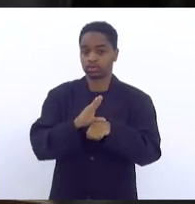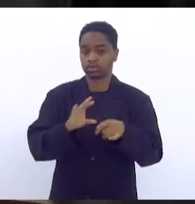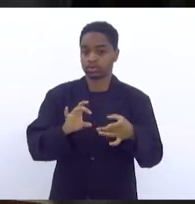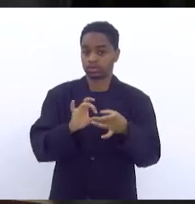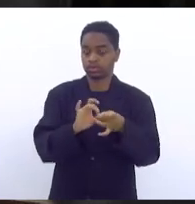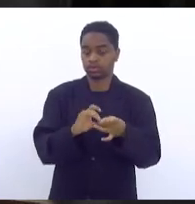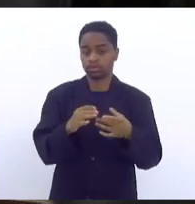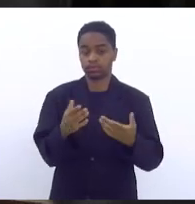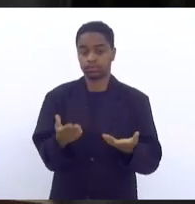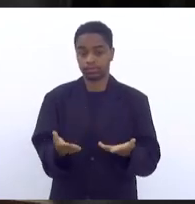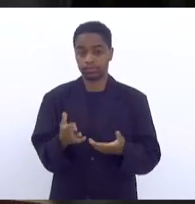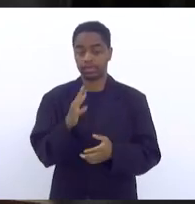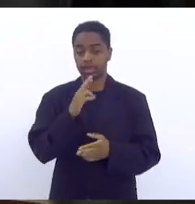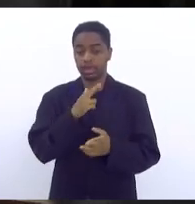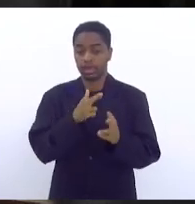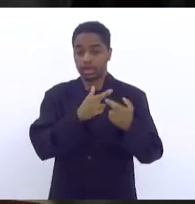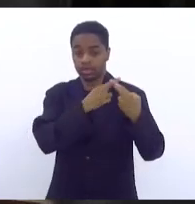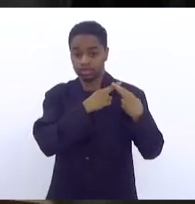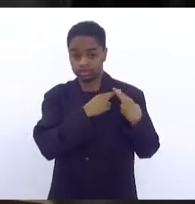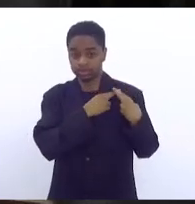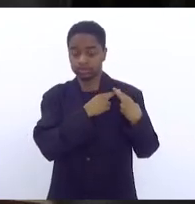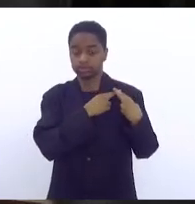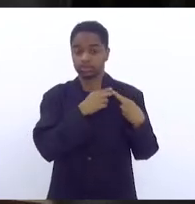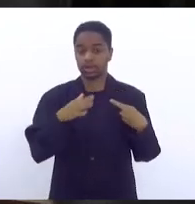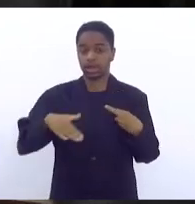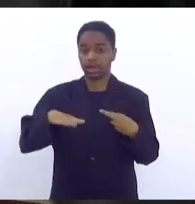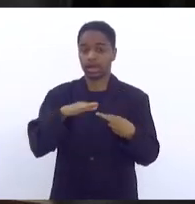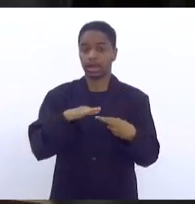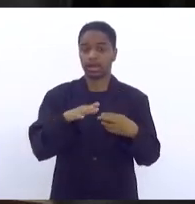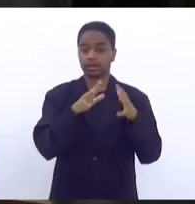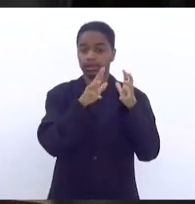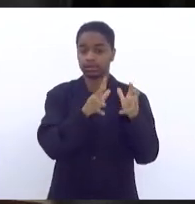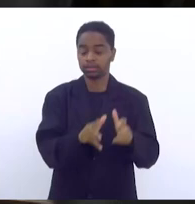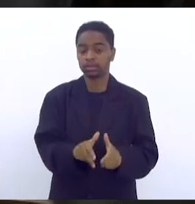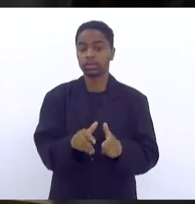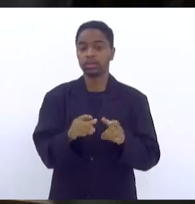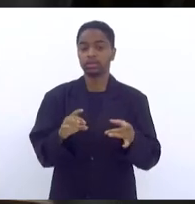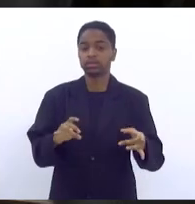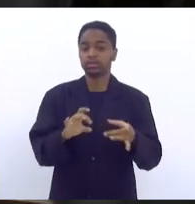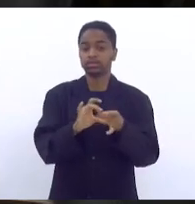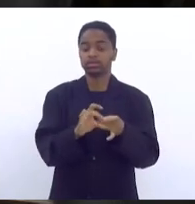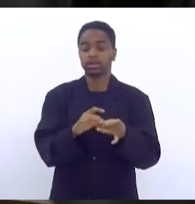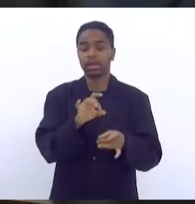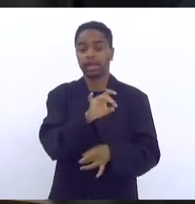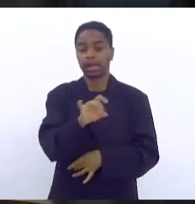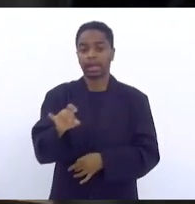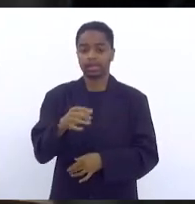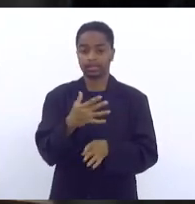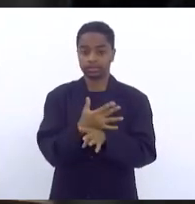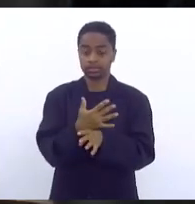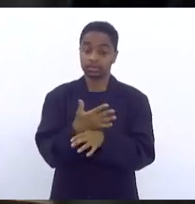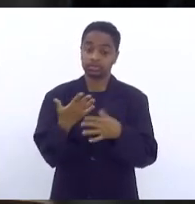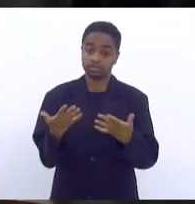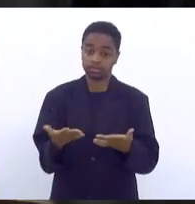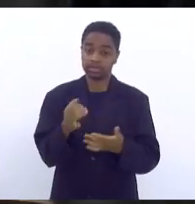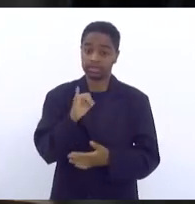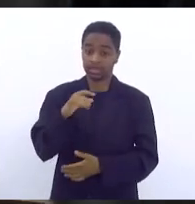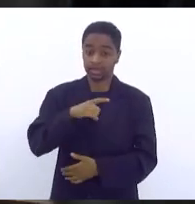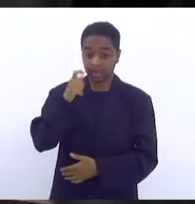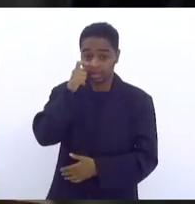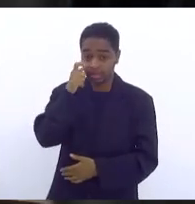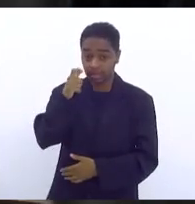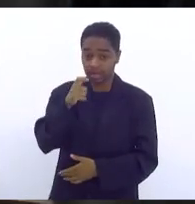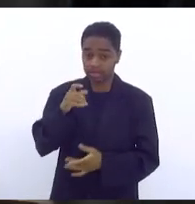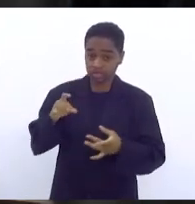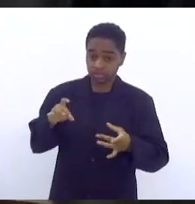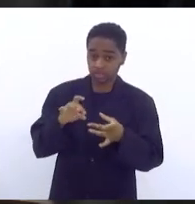o a responsabilidade pelo saneamento ela é titularidade dos Municípios no caso de interesse comum o